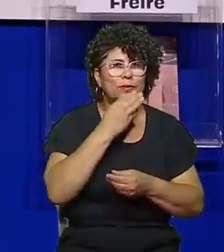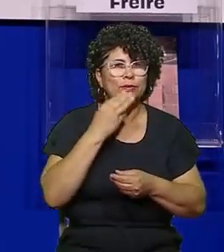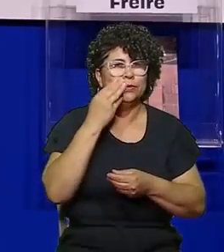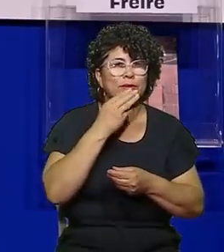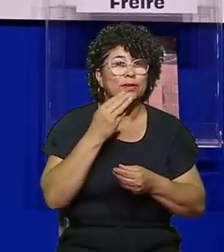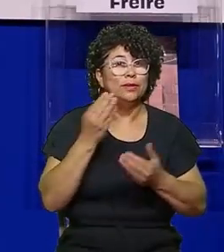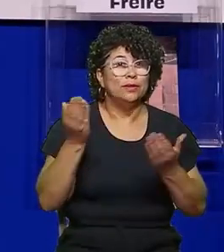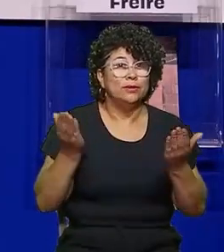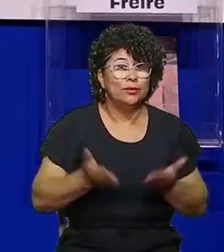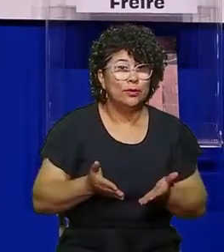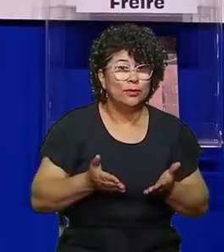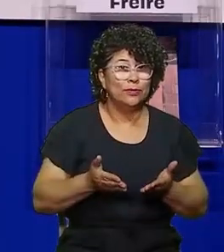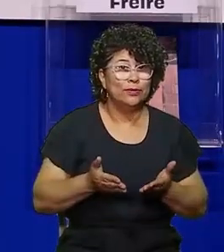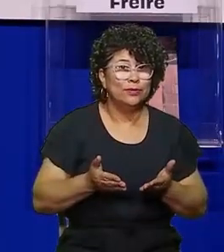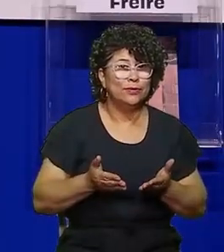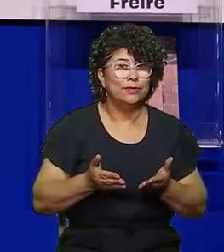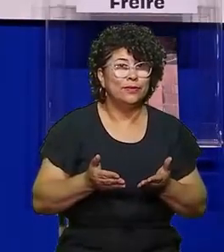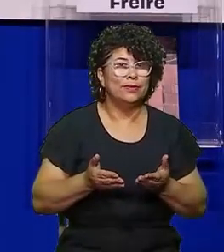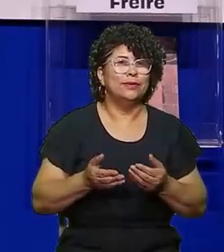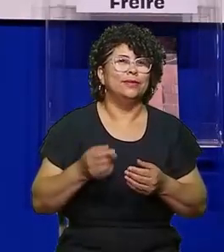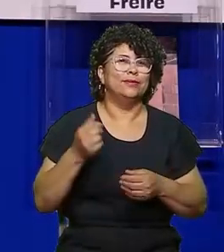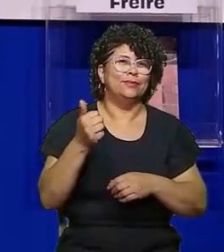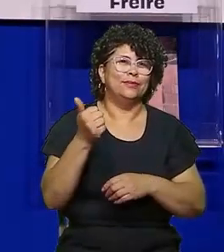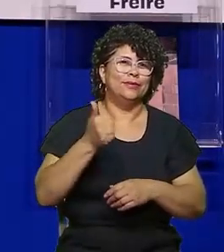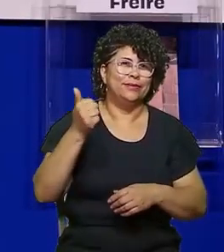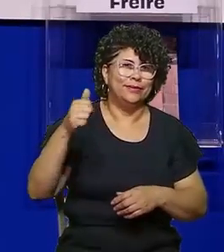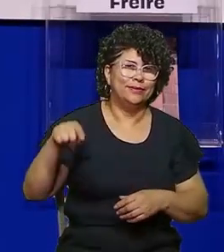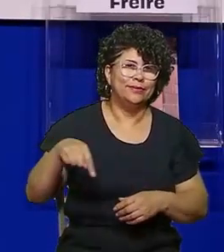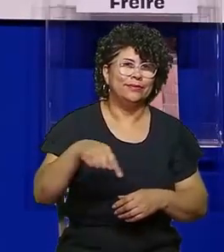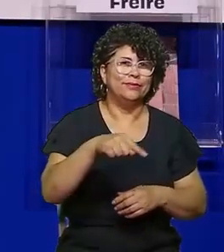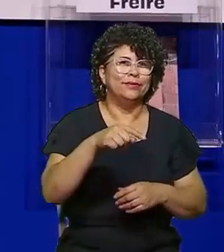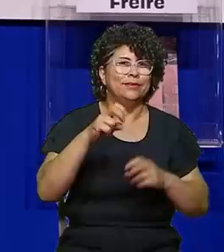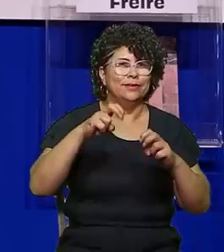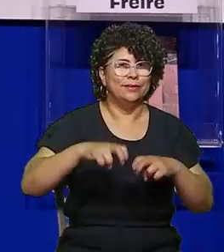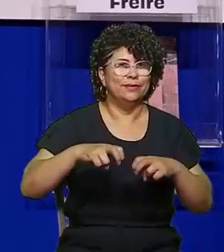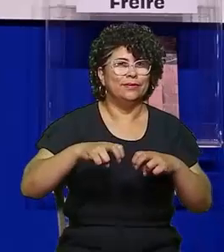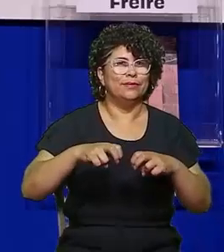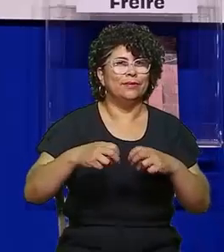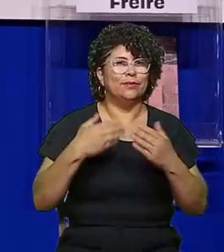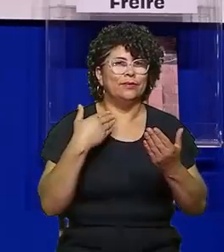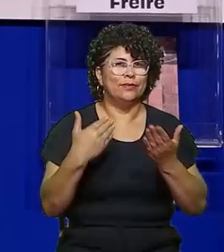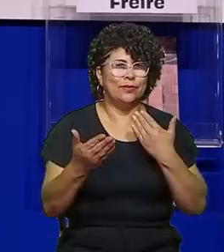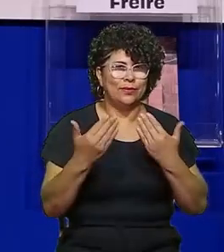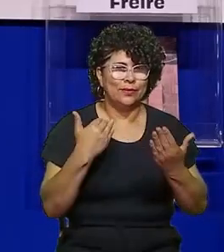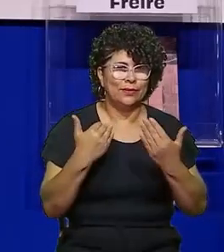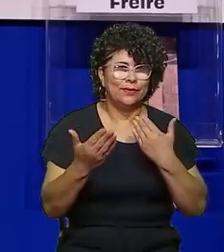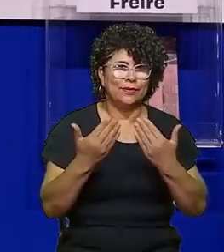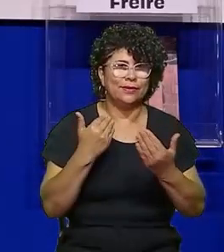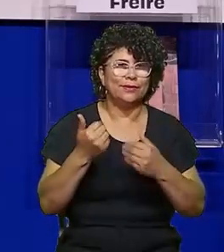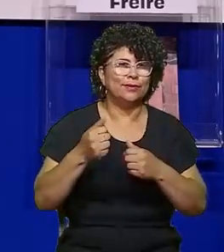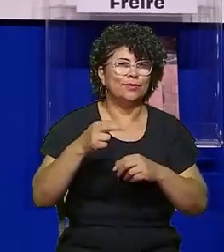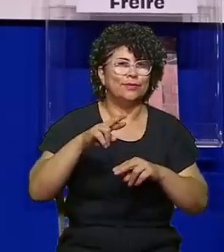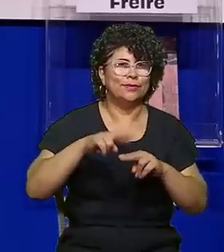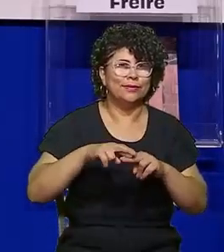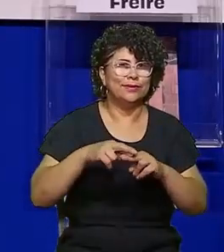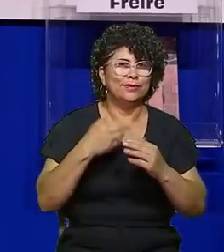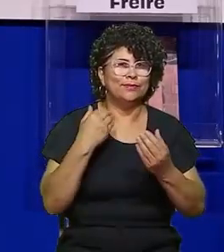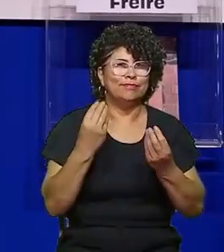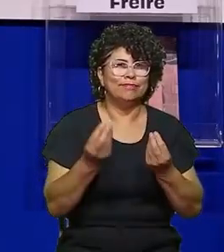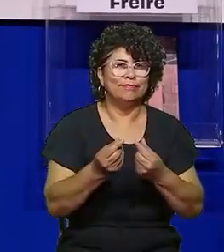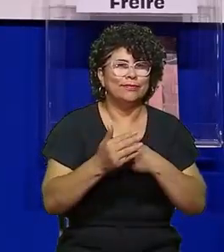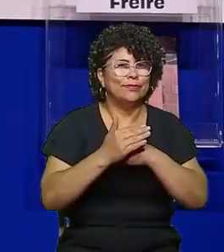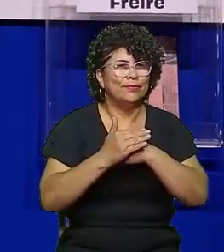E aí, pela primeira vez, eu falei com o Drummond, e ele foi de uma gentileza, de uma delicadeza, porque é